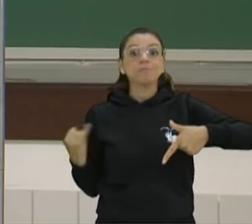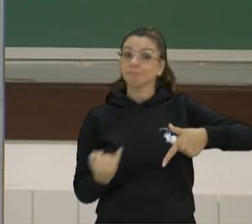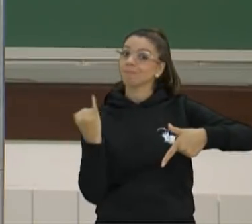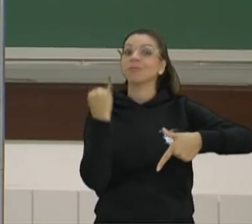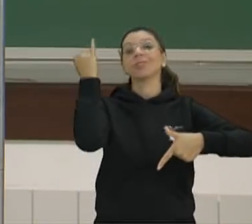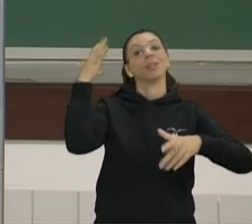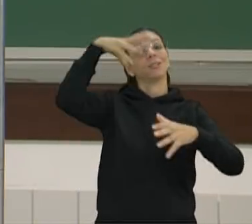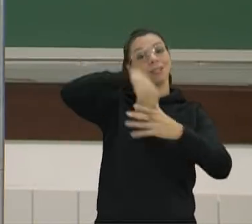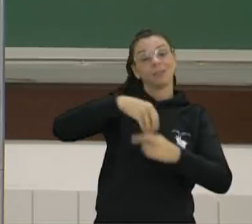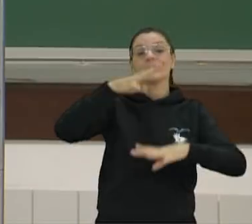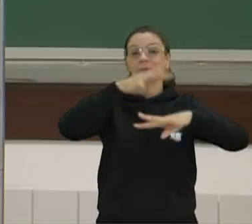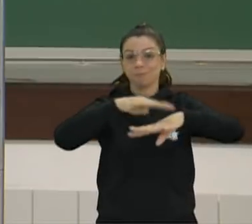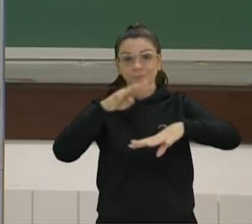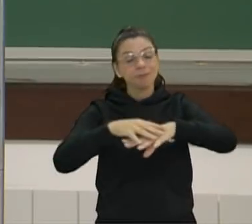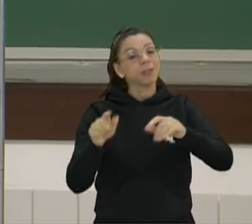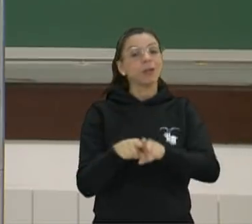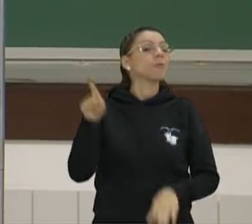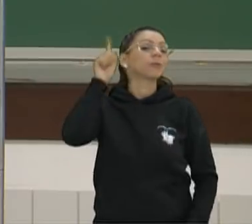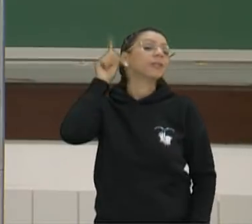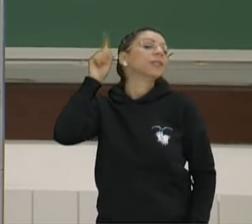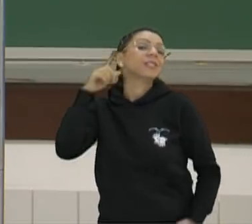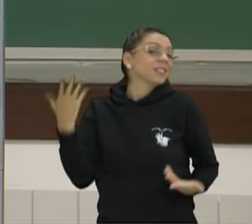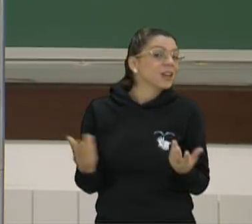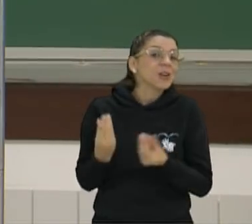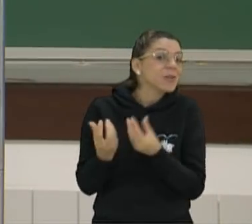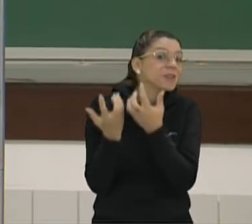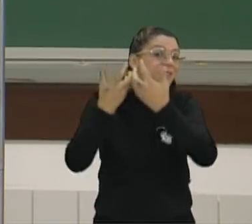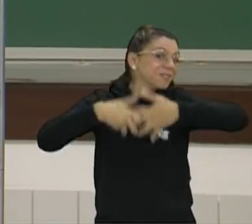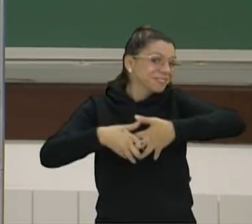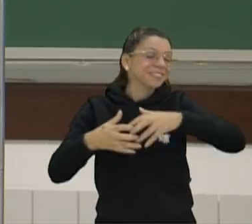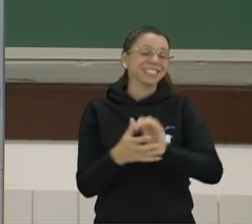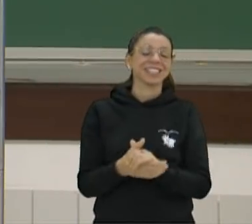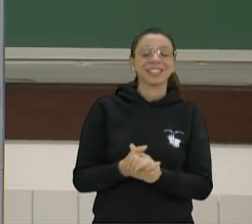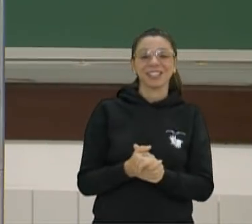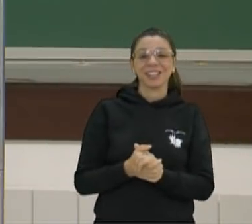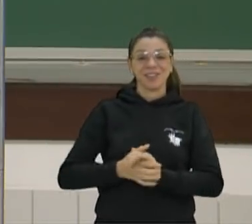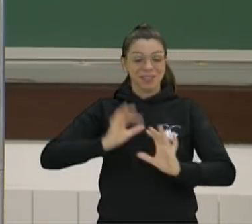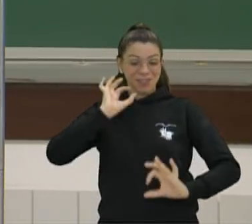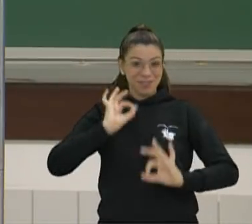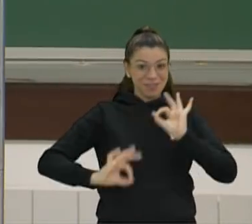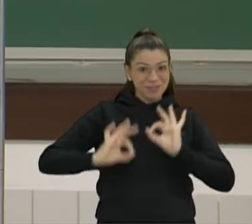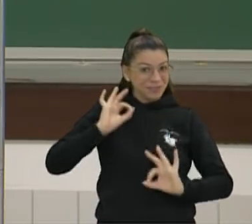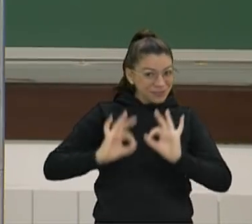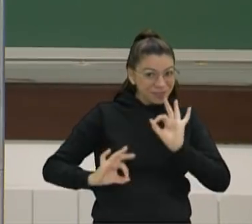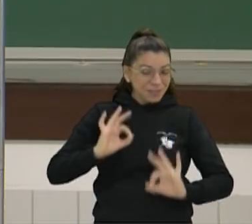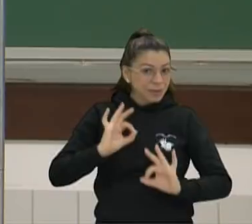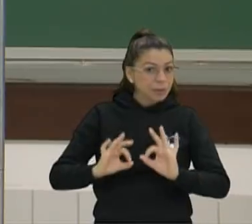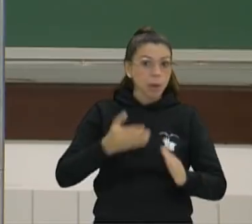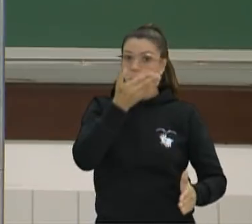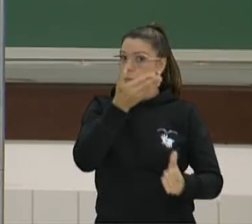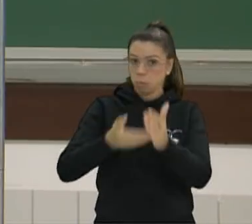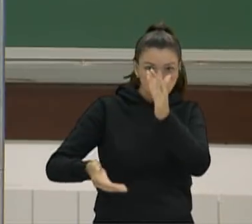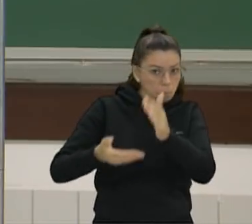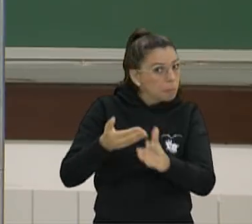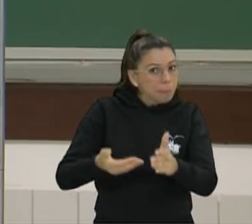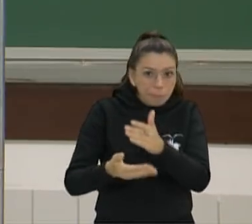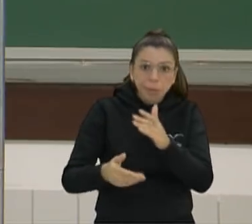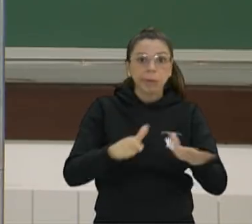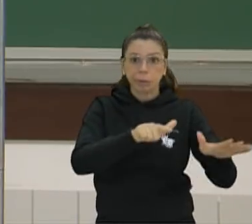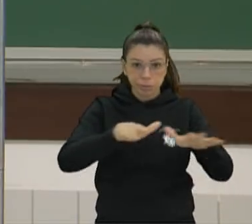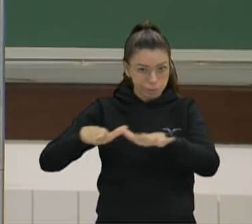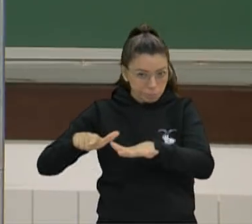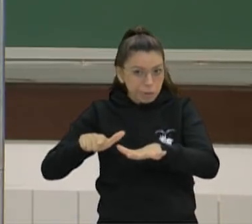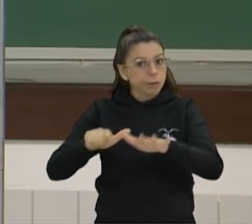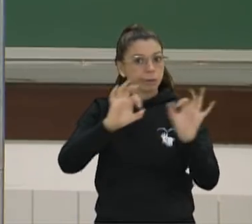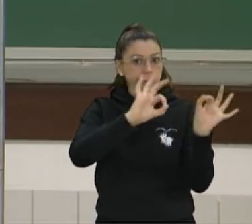matemática, sendo abordada no nosso cotidiano, certo? Então, esteja preparado, não perca nenhum momento dessa semana,